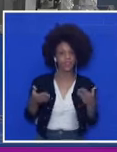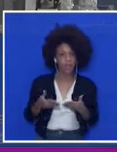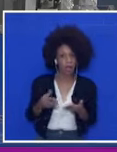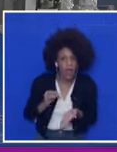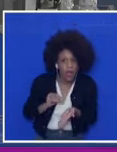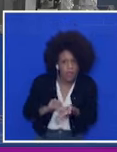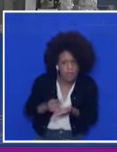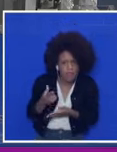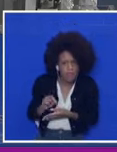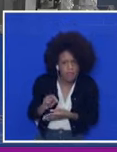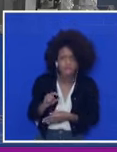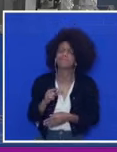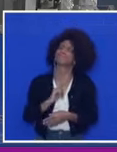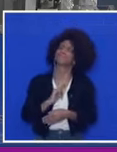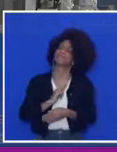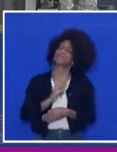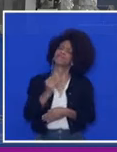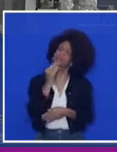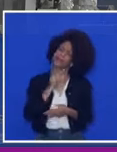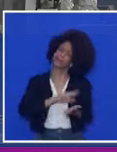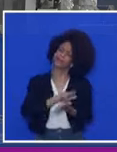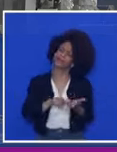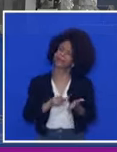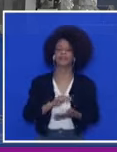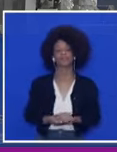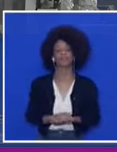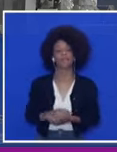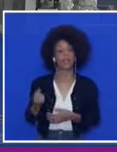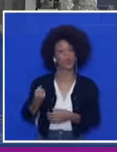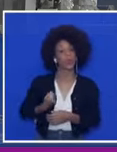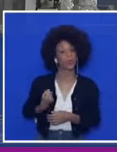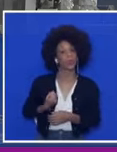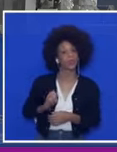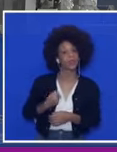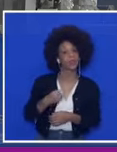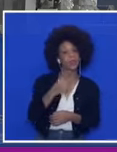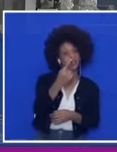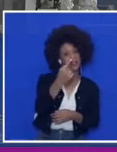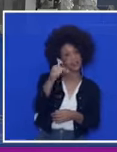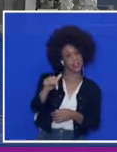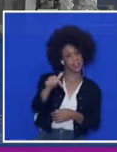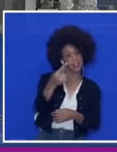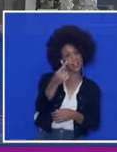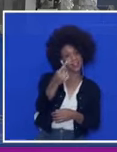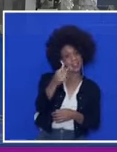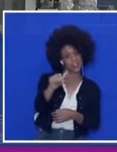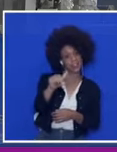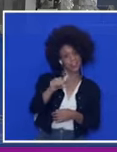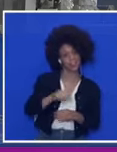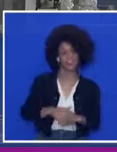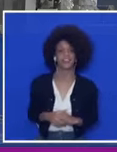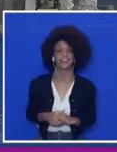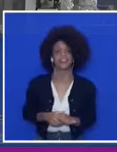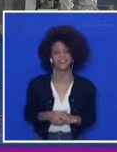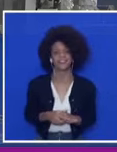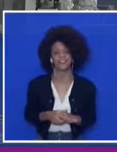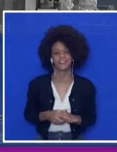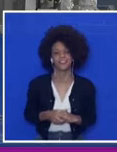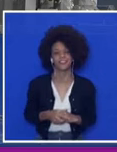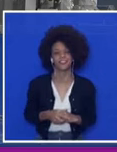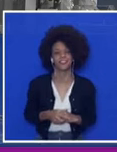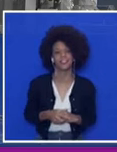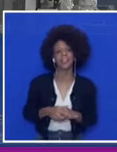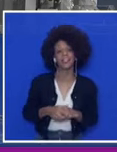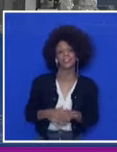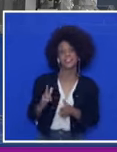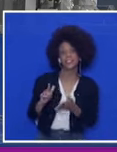Agora faltam 10 números, você ainda tem chances. Bola preta número 17. Preta 17. Sorteio